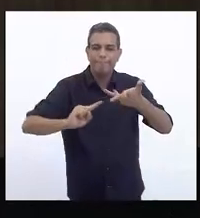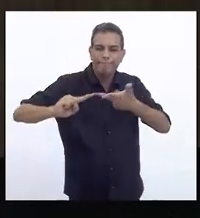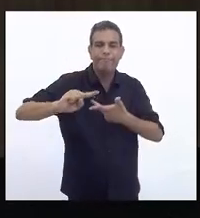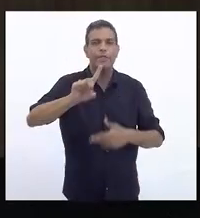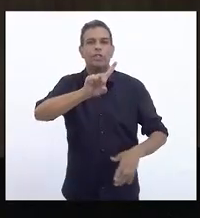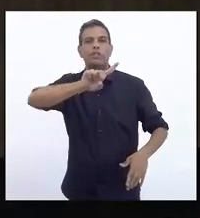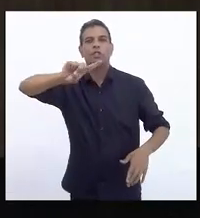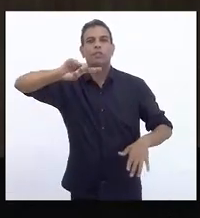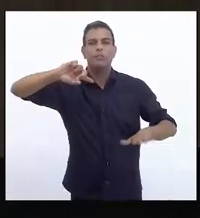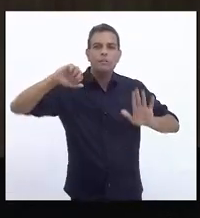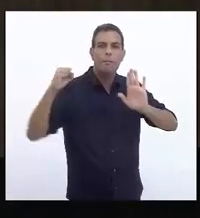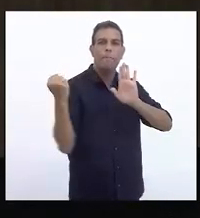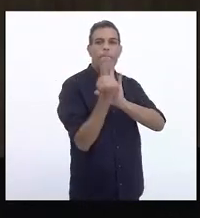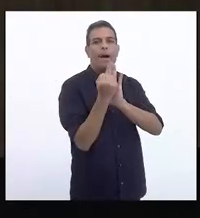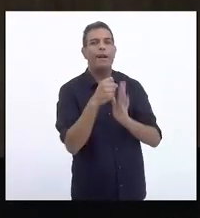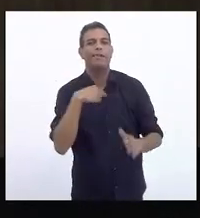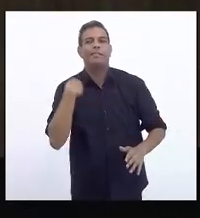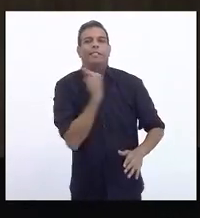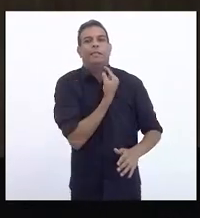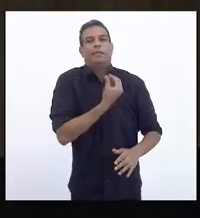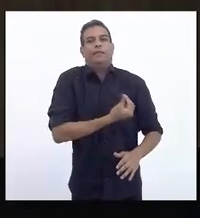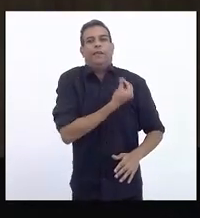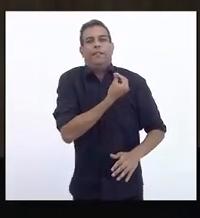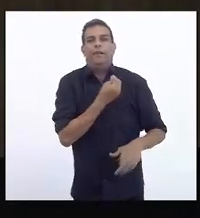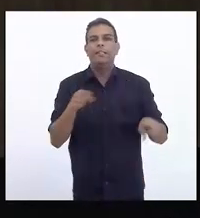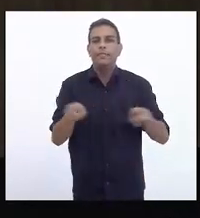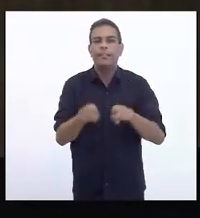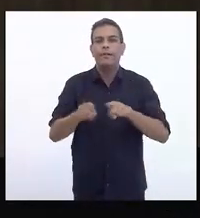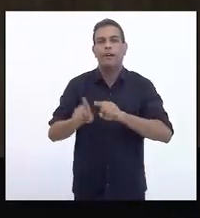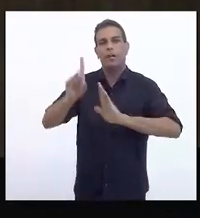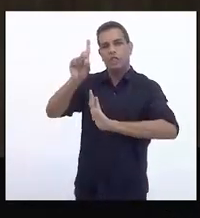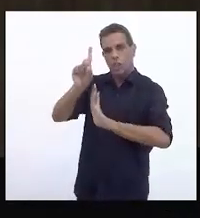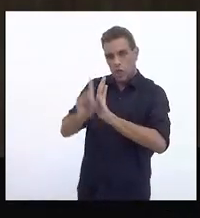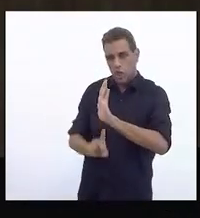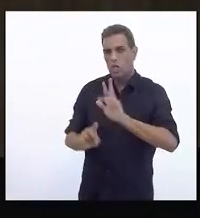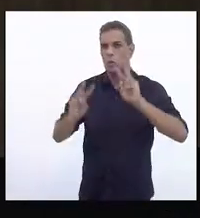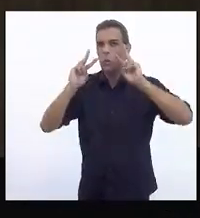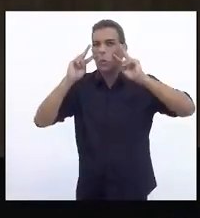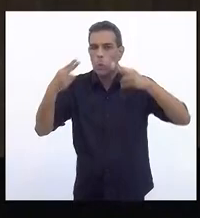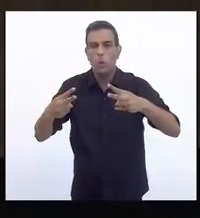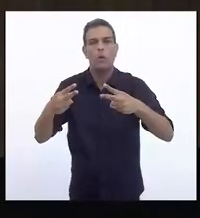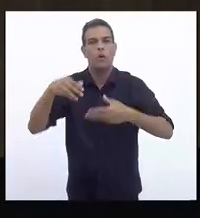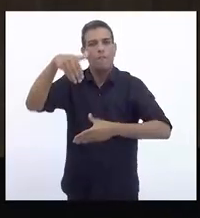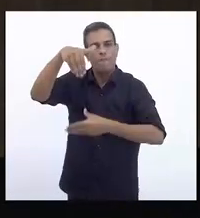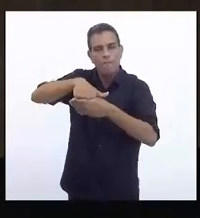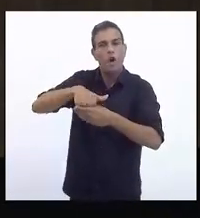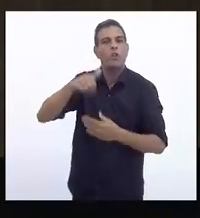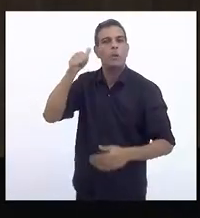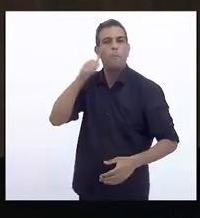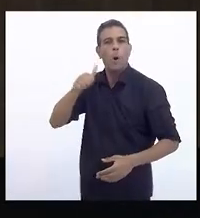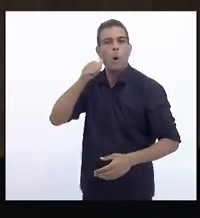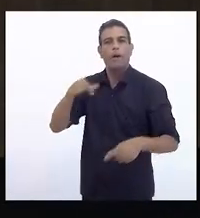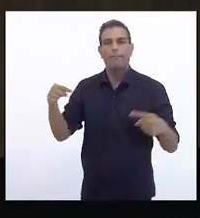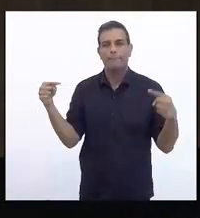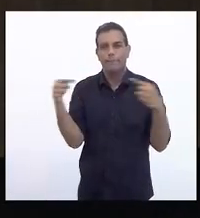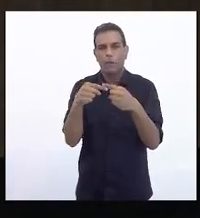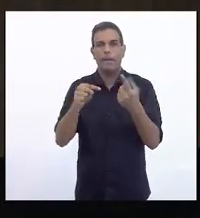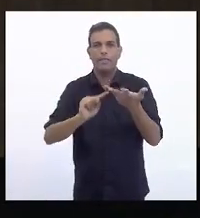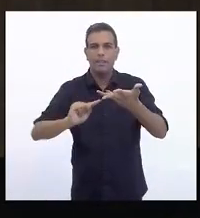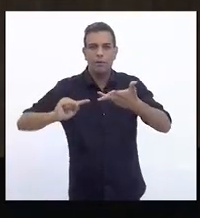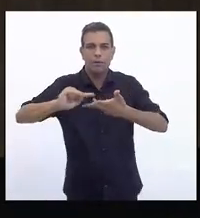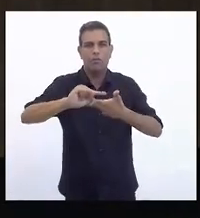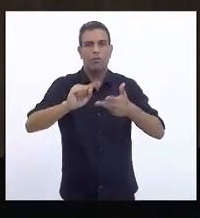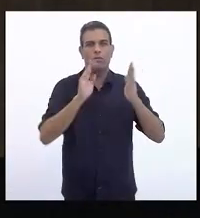tão histórica e tão marcante, que foi o direito do voto feminino, que nos permitiu Mais uma vez